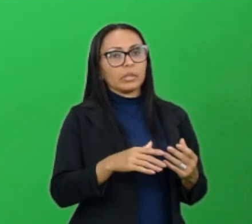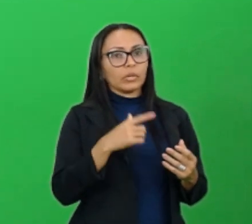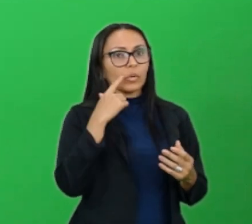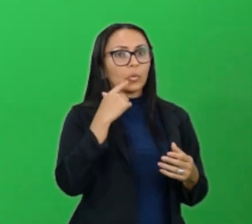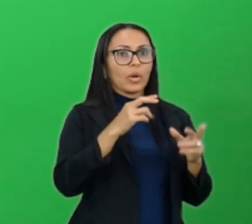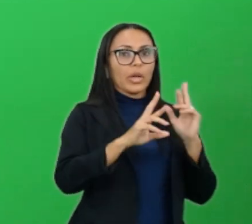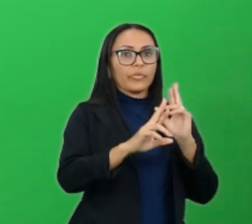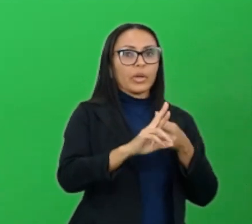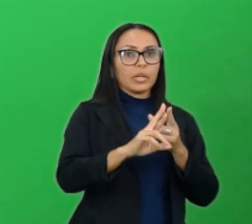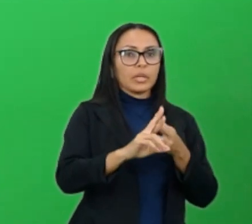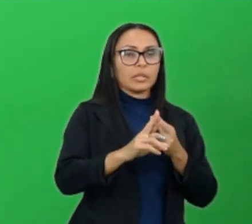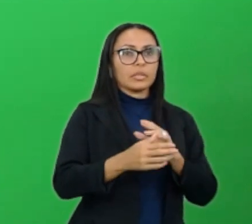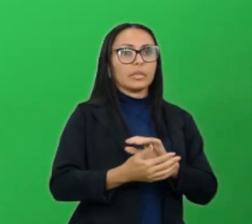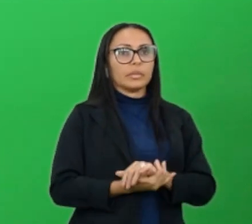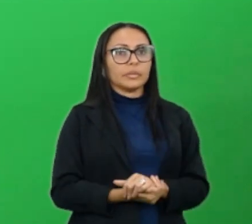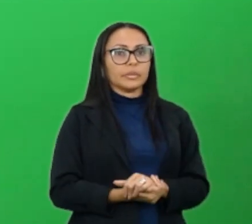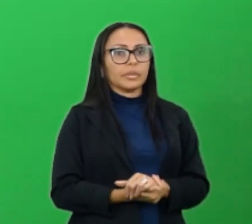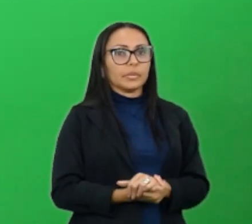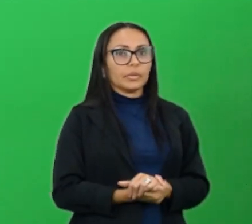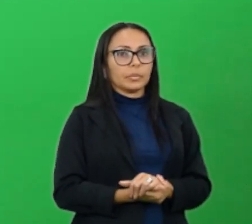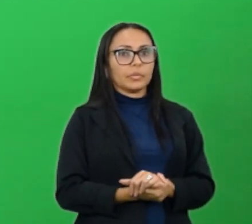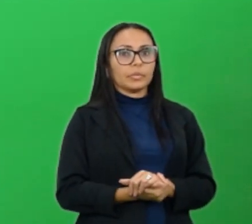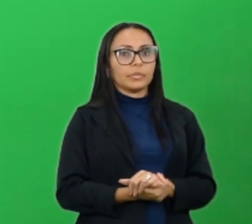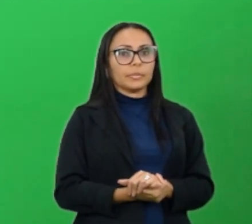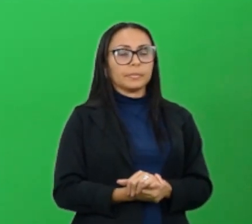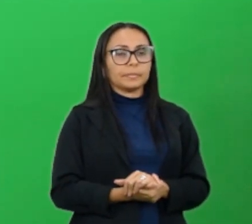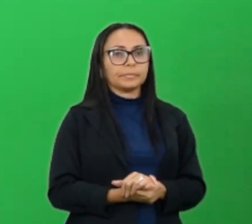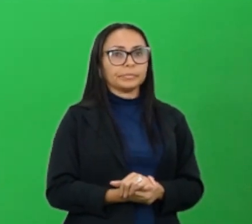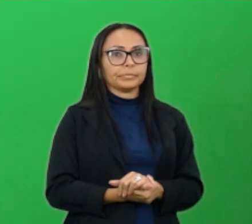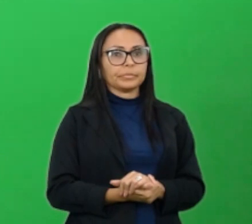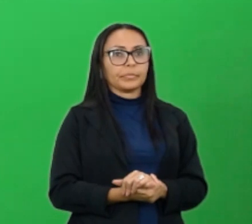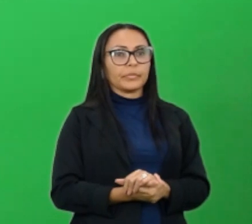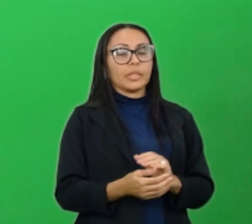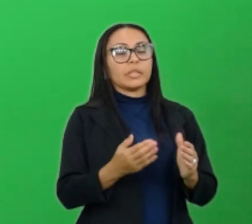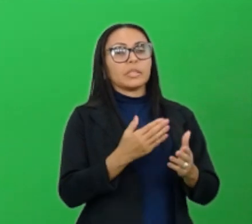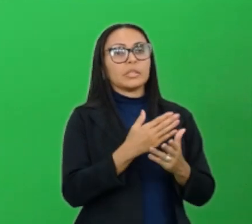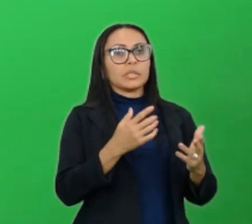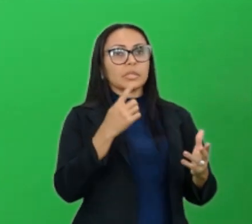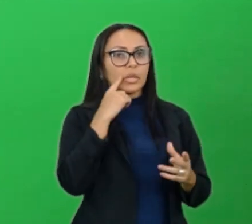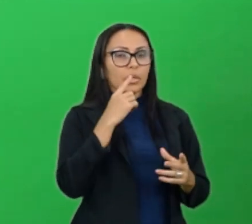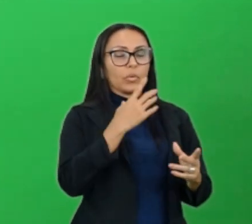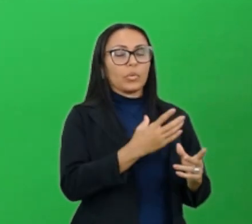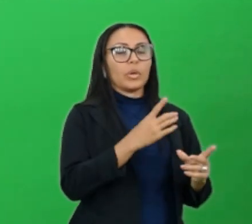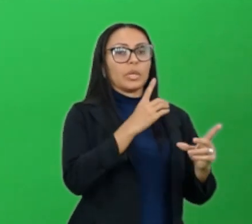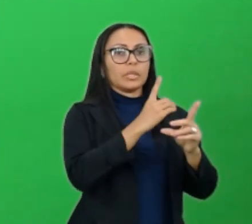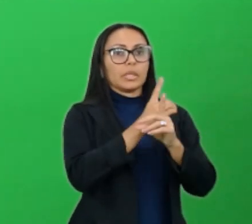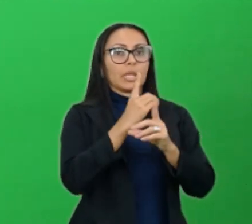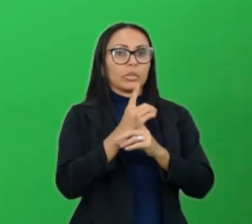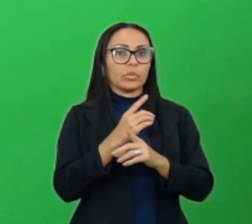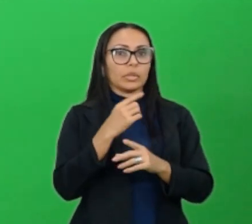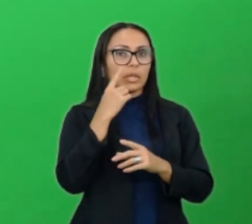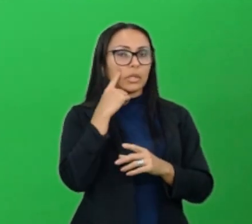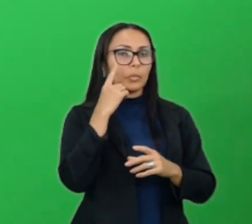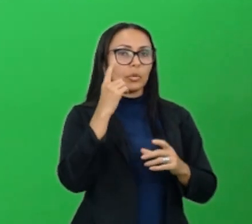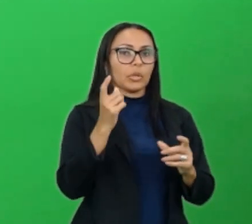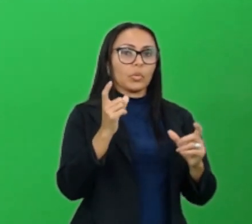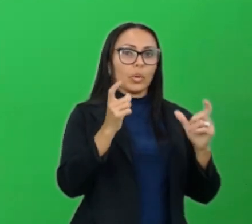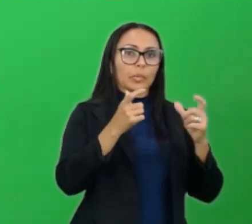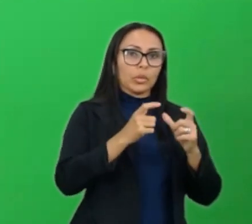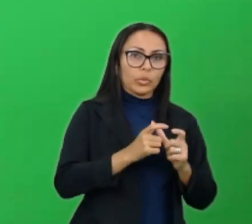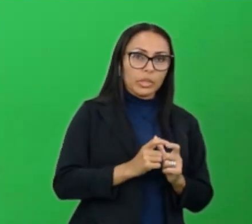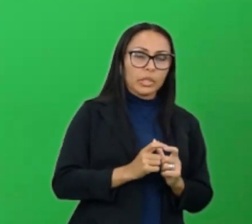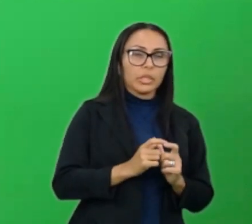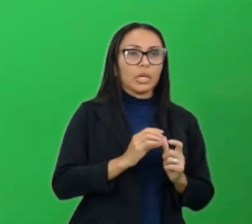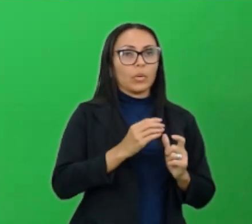se pode ter uma noção, né, de se o indicador está apontando para uma melhoria, né, ou para uma piora daquilo que está sendo